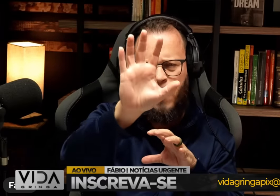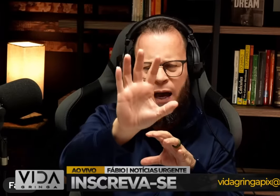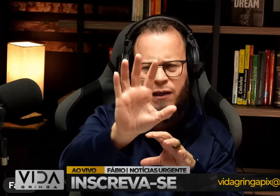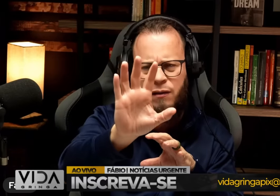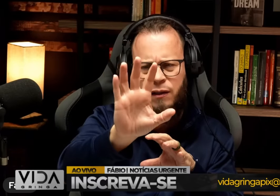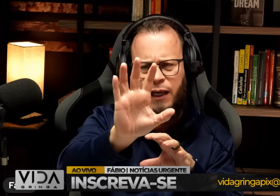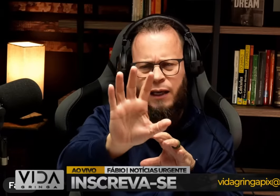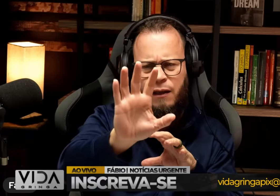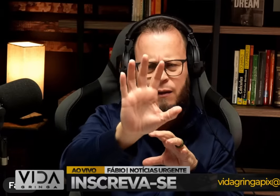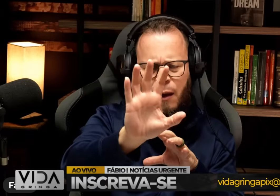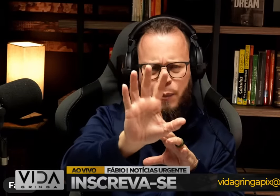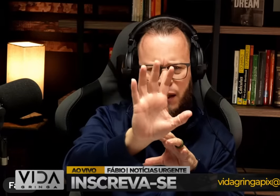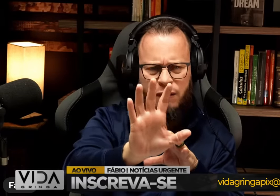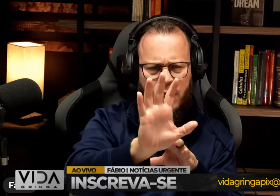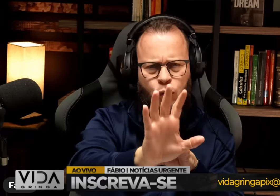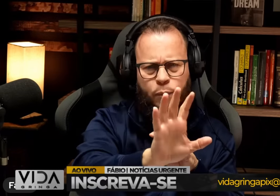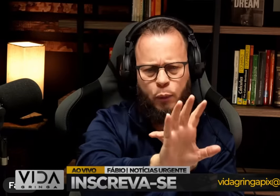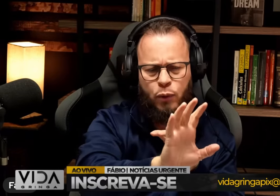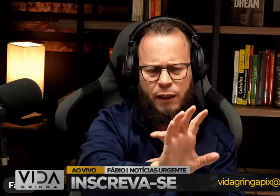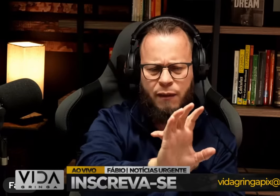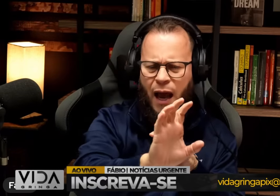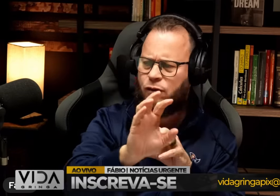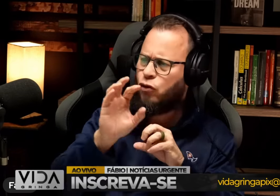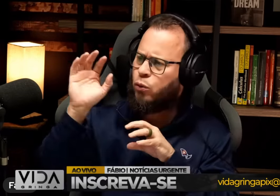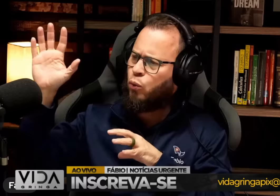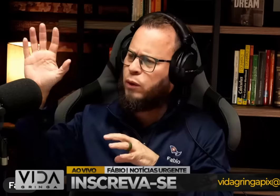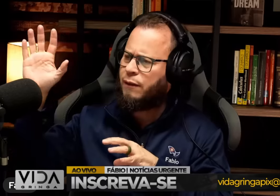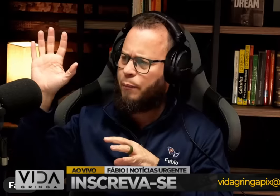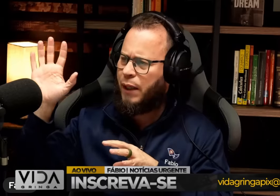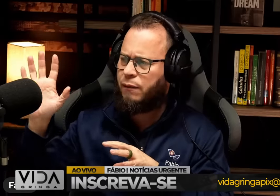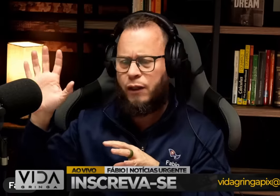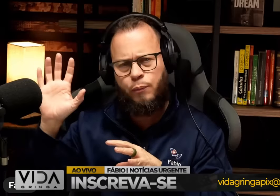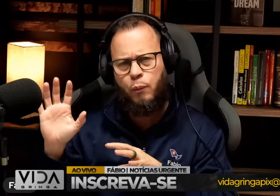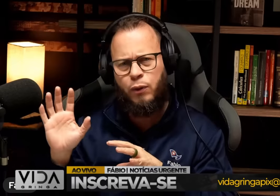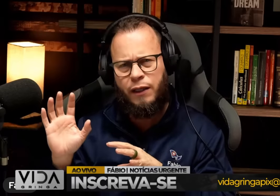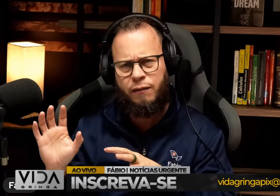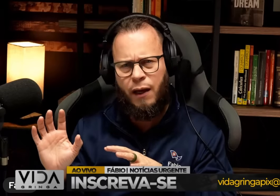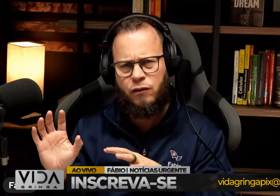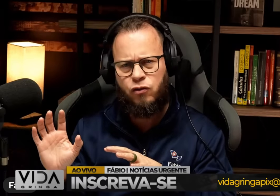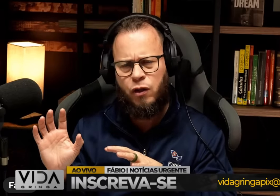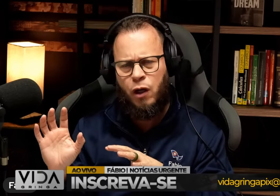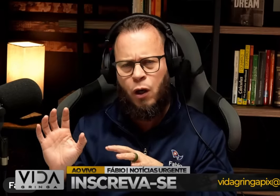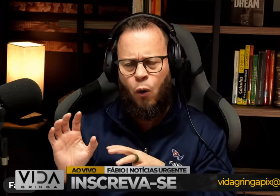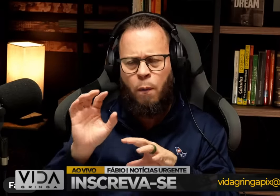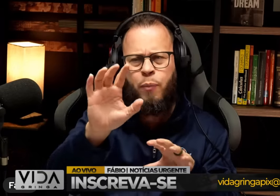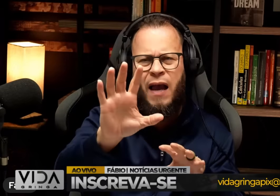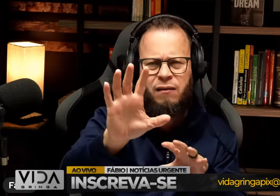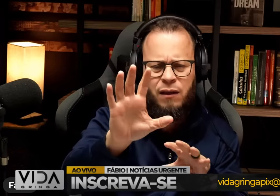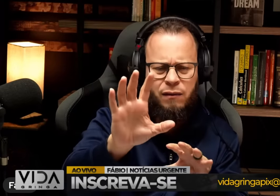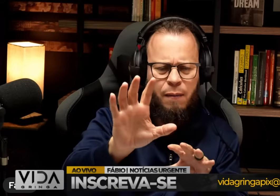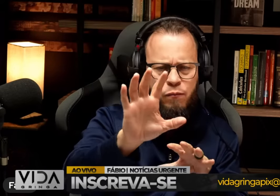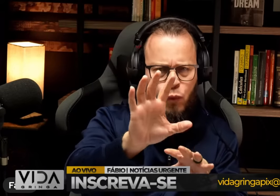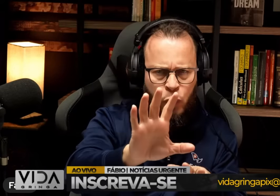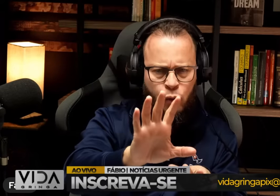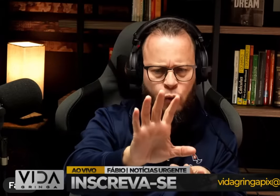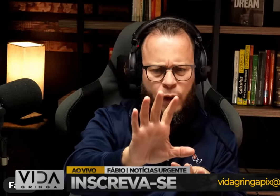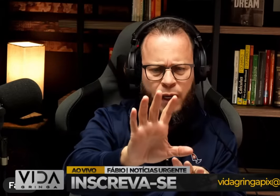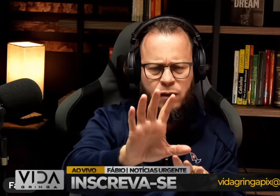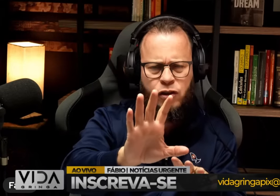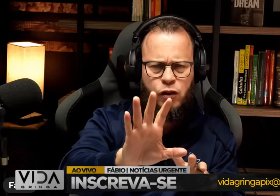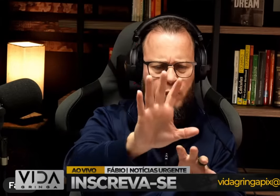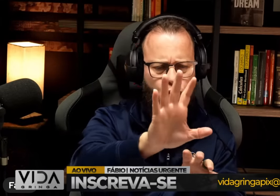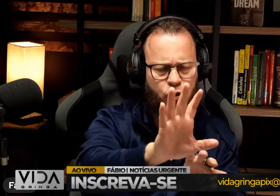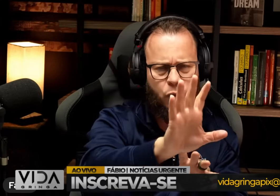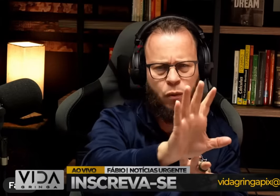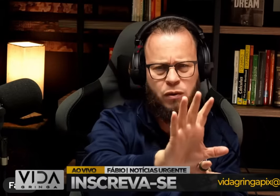O Biden, ele está perdendo a popularidade, Lula está perdendo a popularidade. O Biden está muito